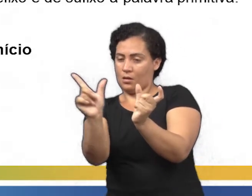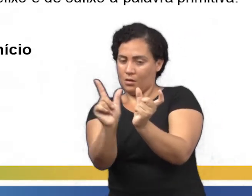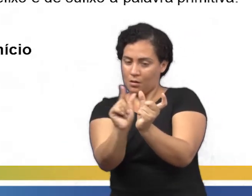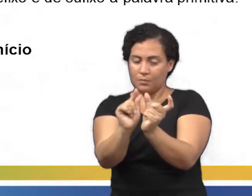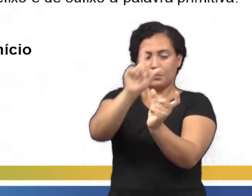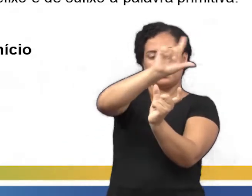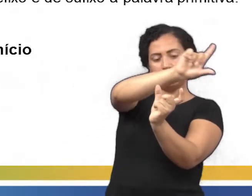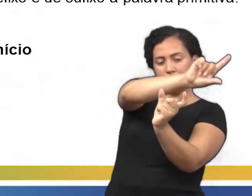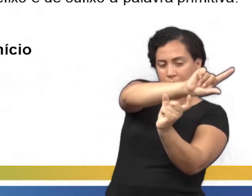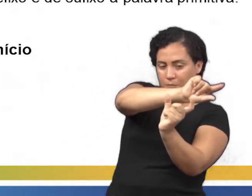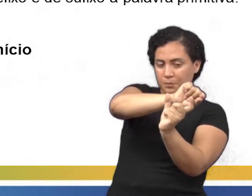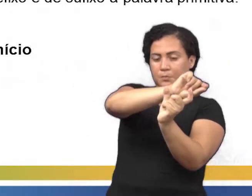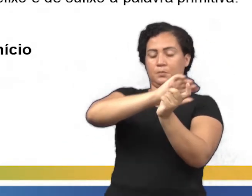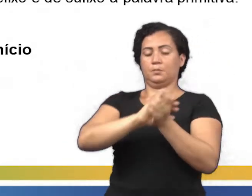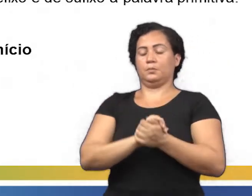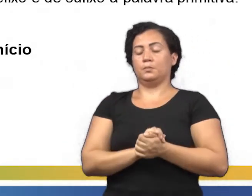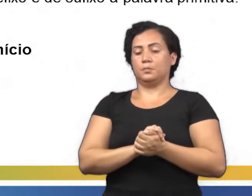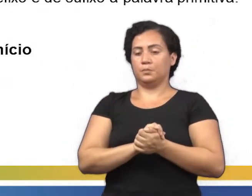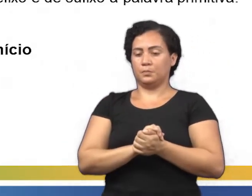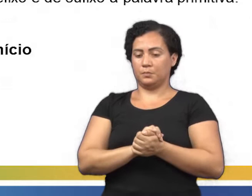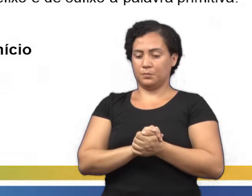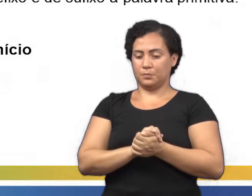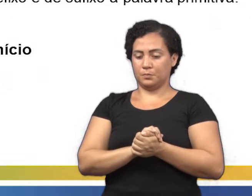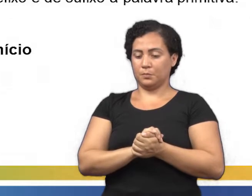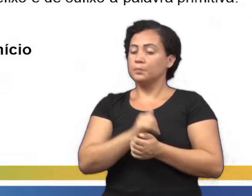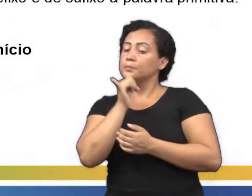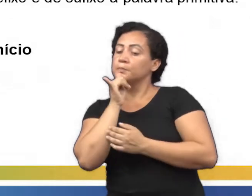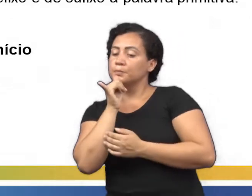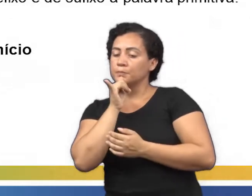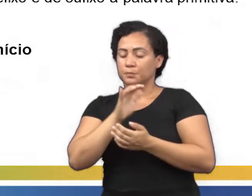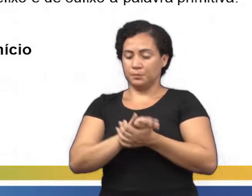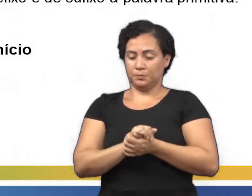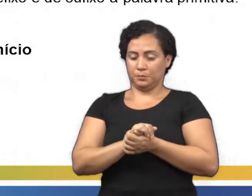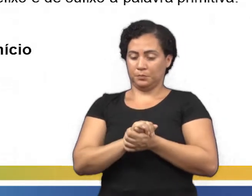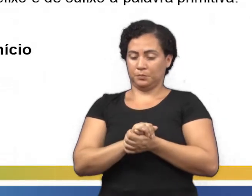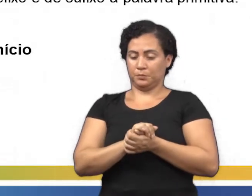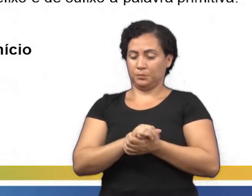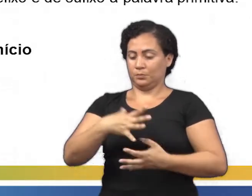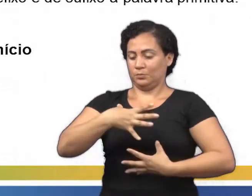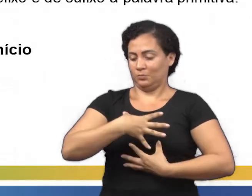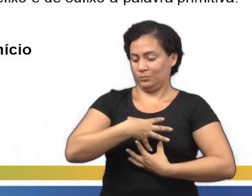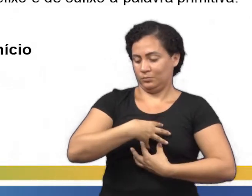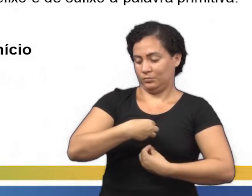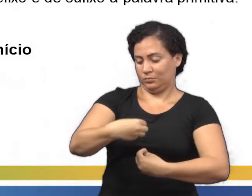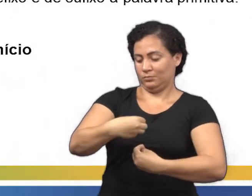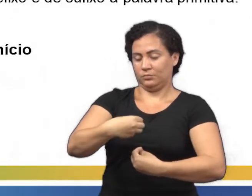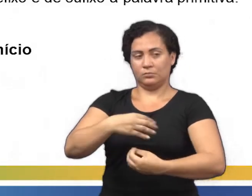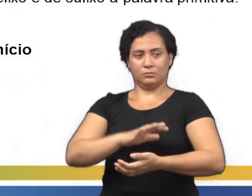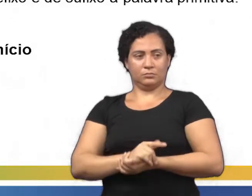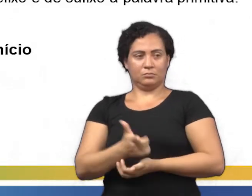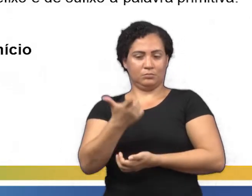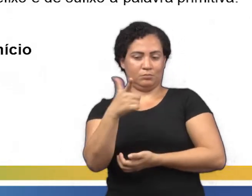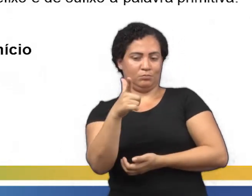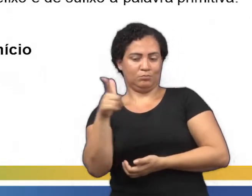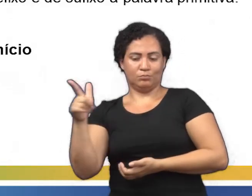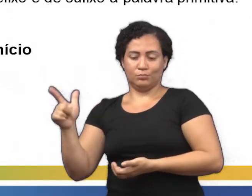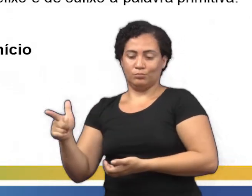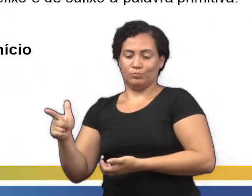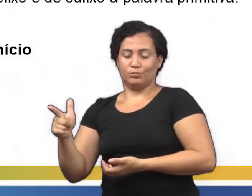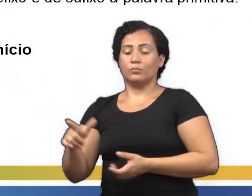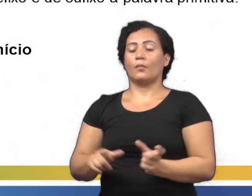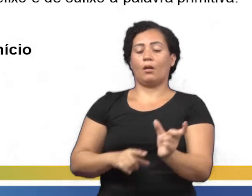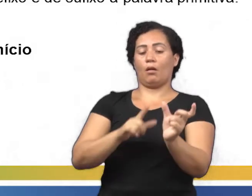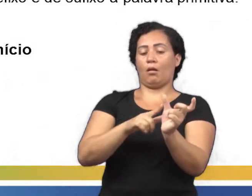tempo no início e no fim da minha palavra. Por exemplo, desalmado. Eu tenho aí o prefixo